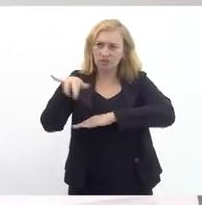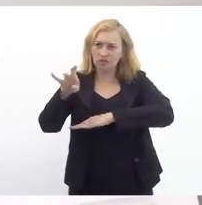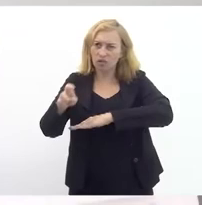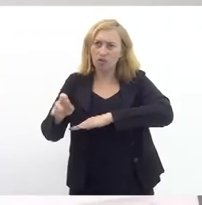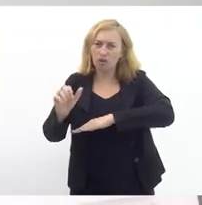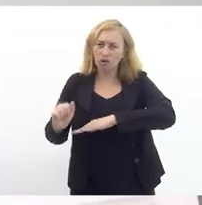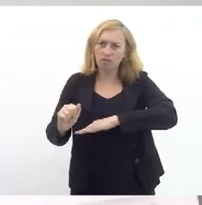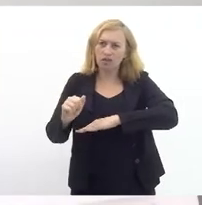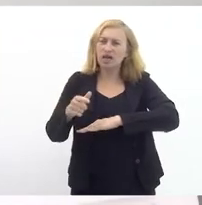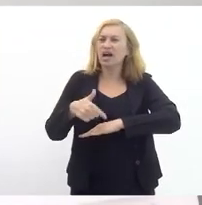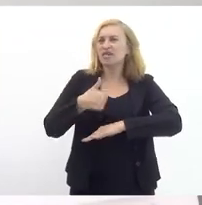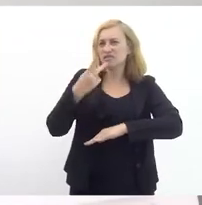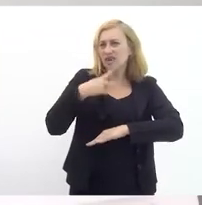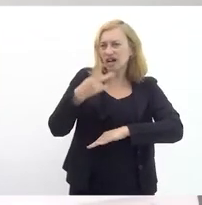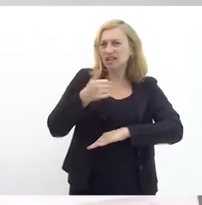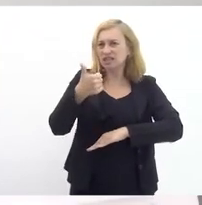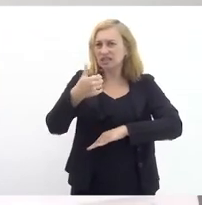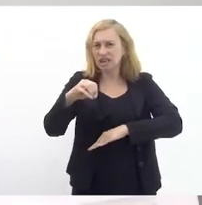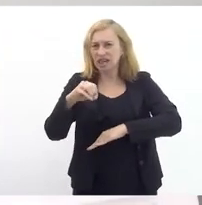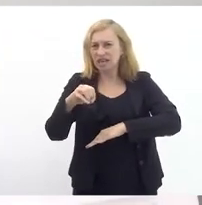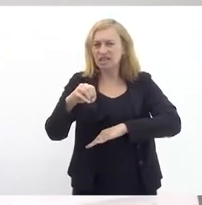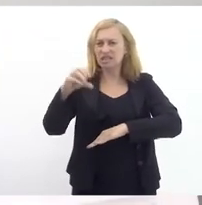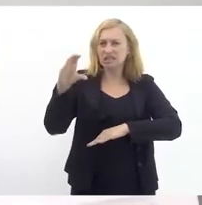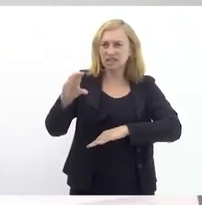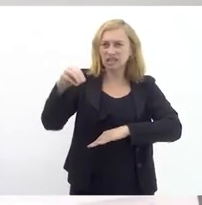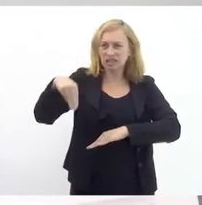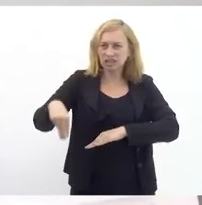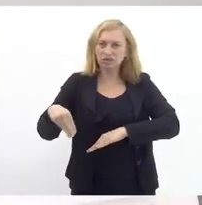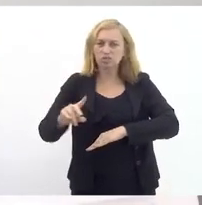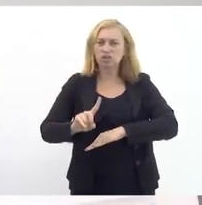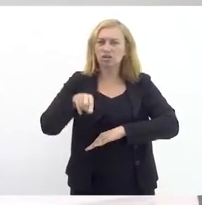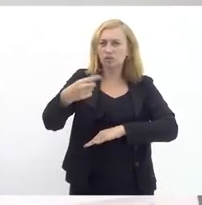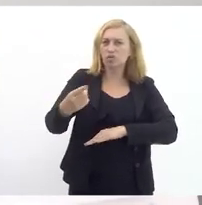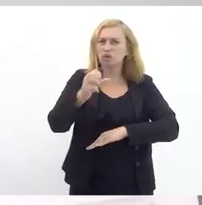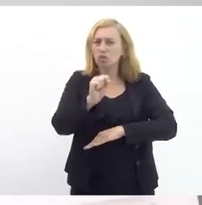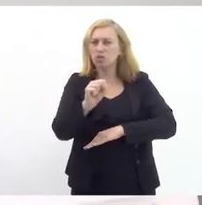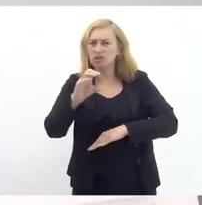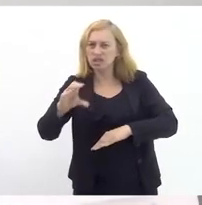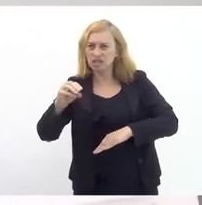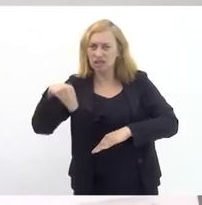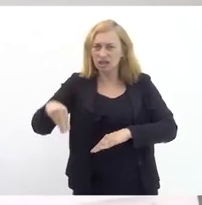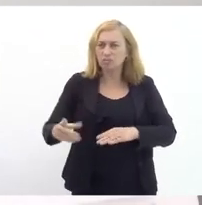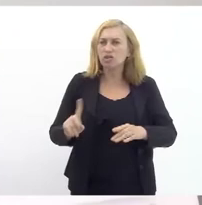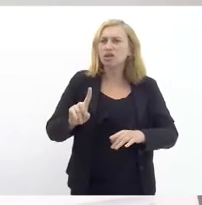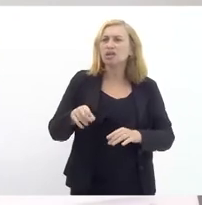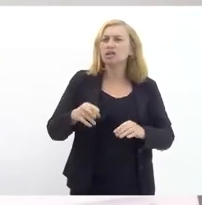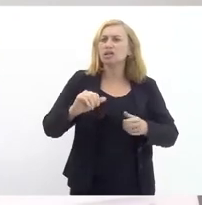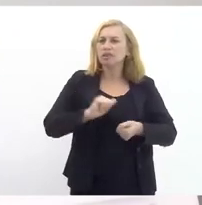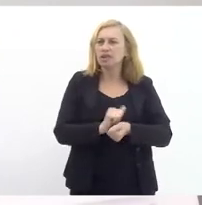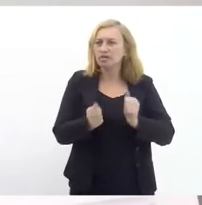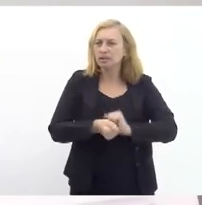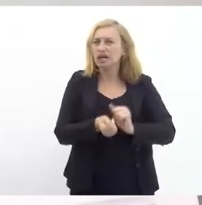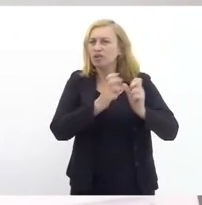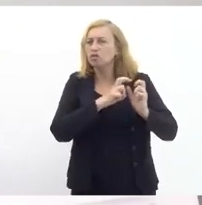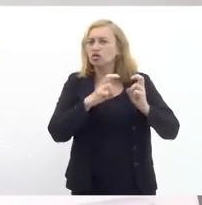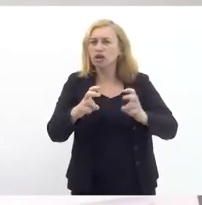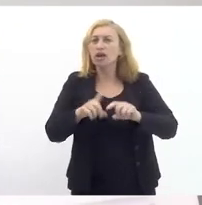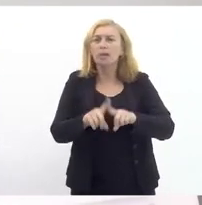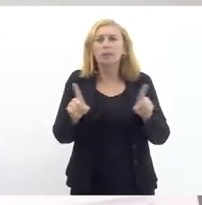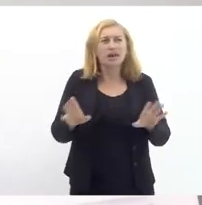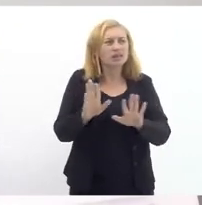10 centímetros e no desnível máximo de 8 centímetros e para adequar os trens. Só